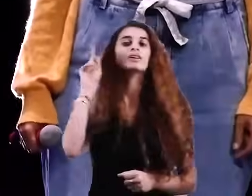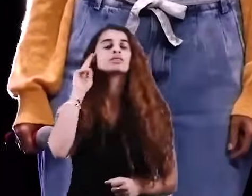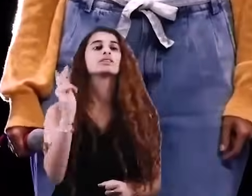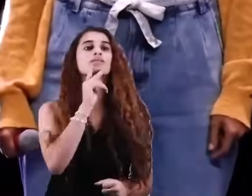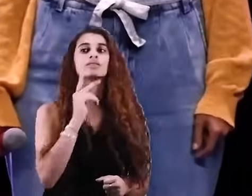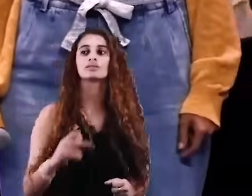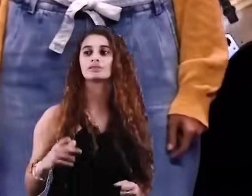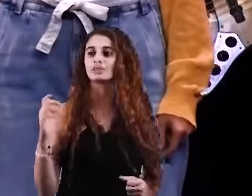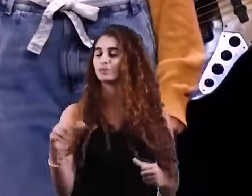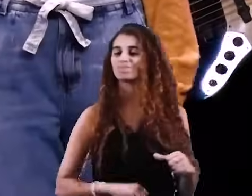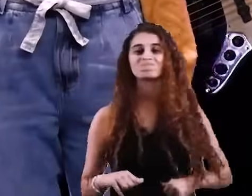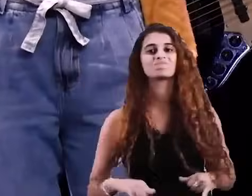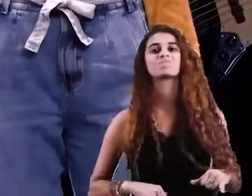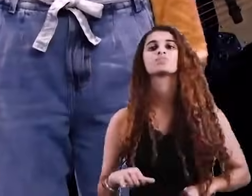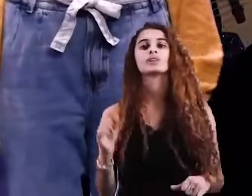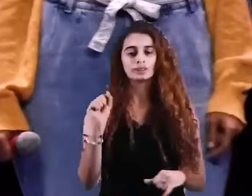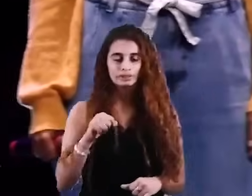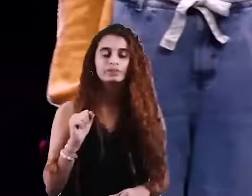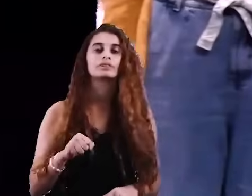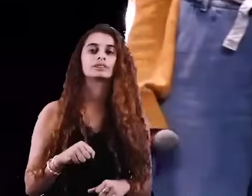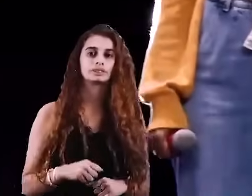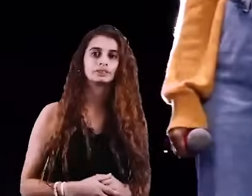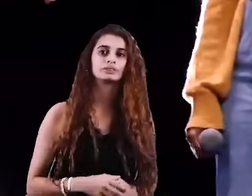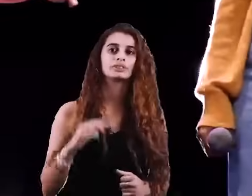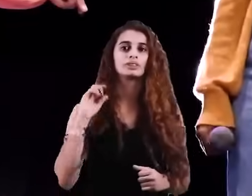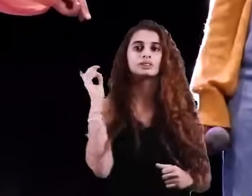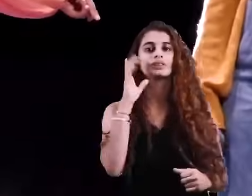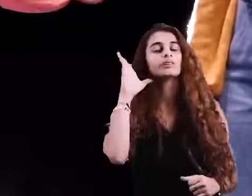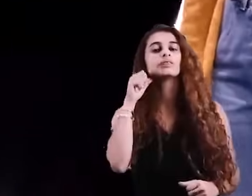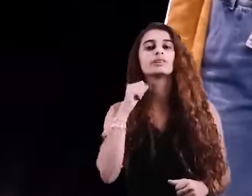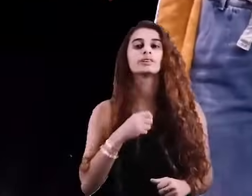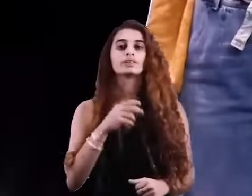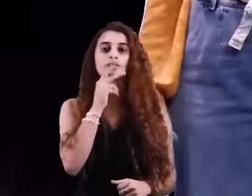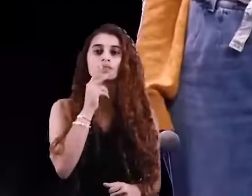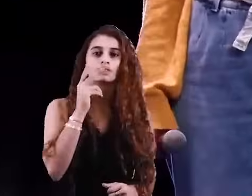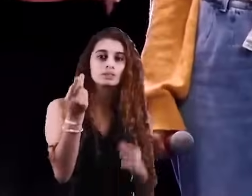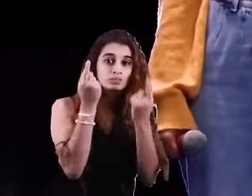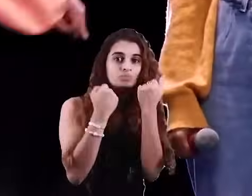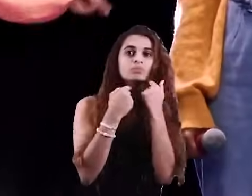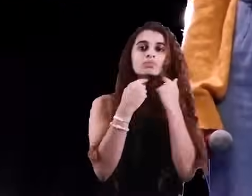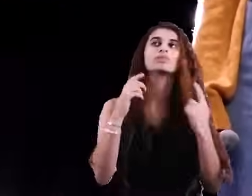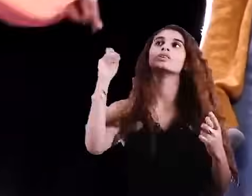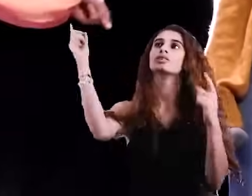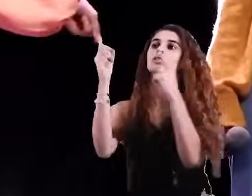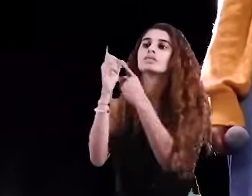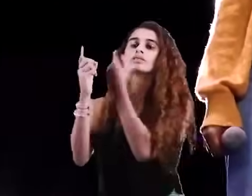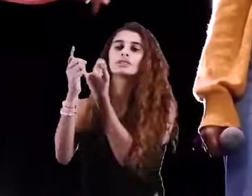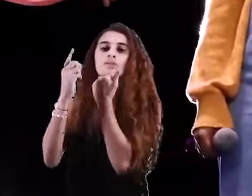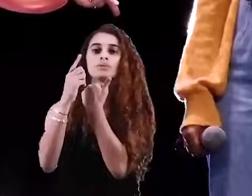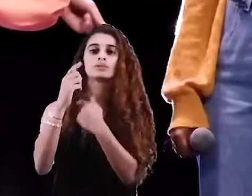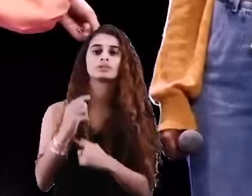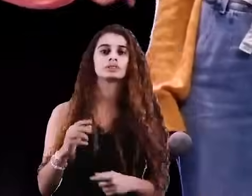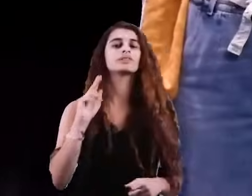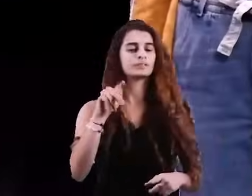vai. Vai. Vai ter uma hora que você vai ouvir um improvável. Deus vai falar pra você da boca de um improvável,